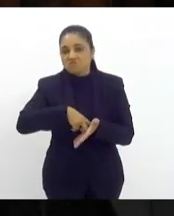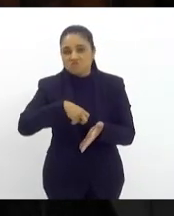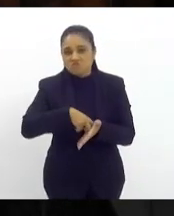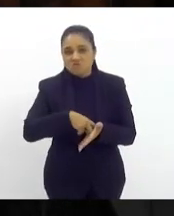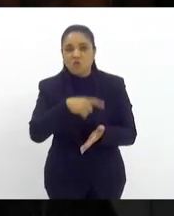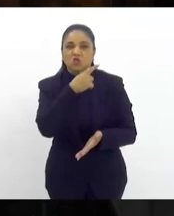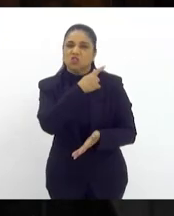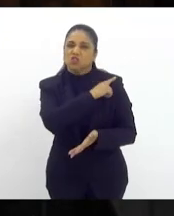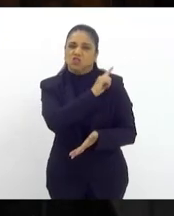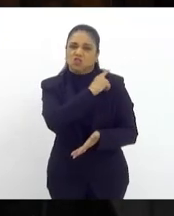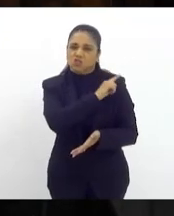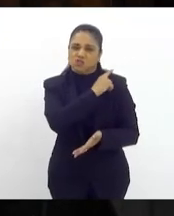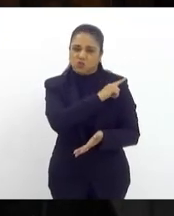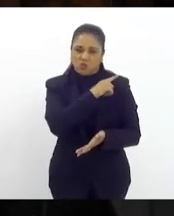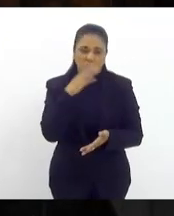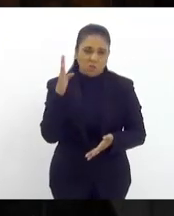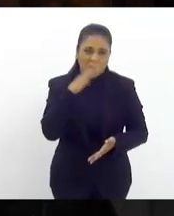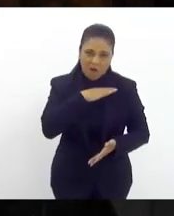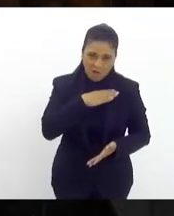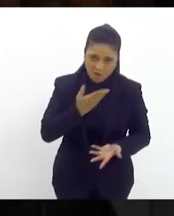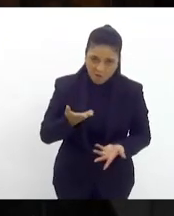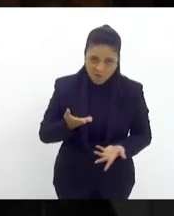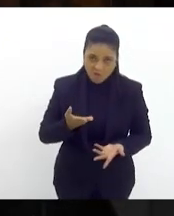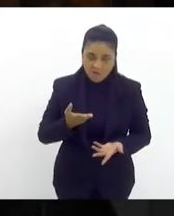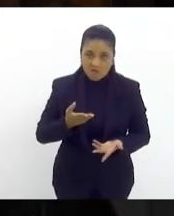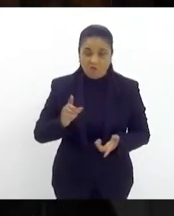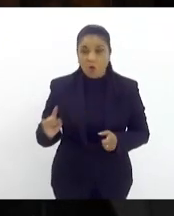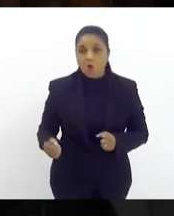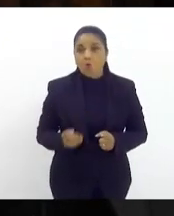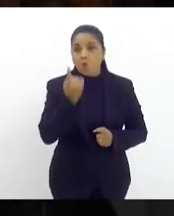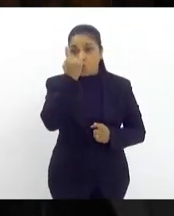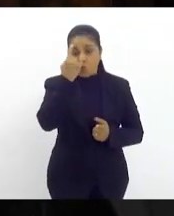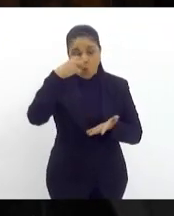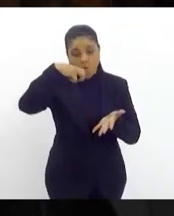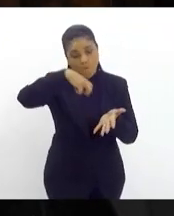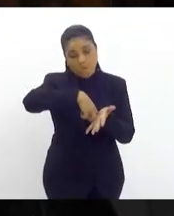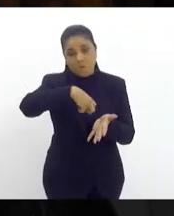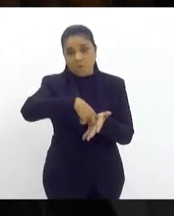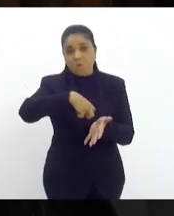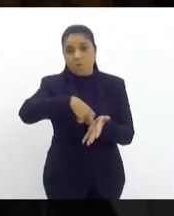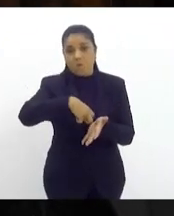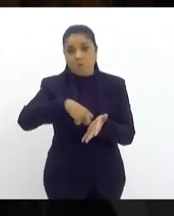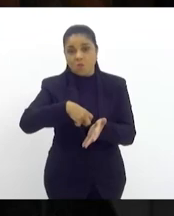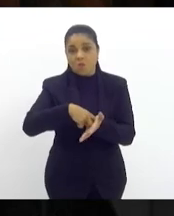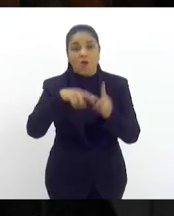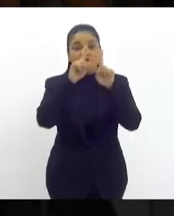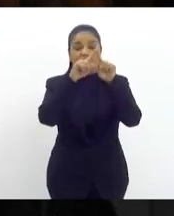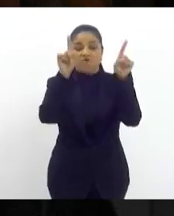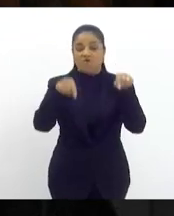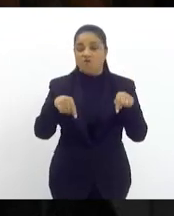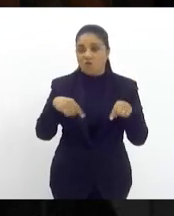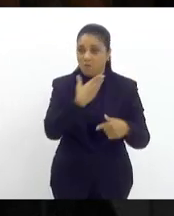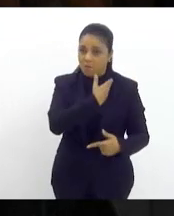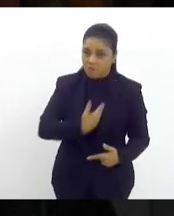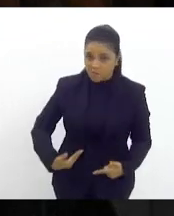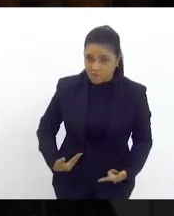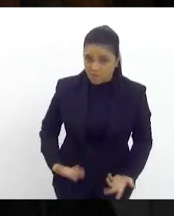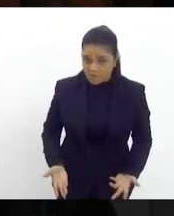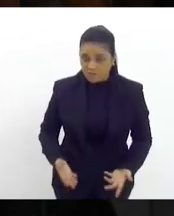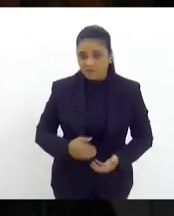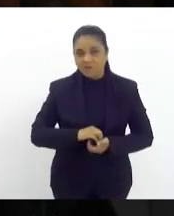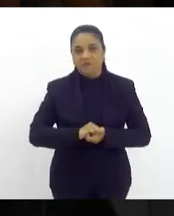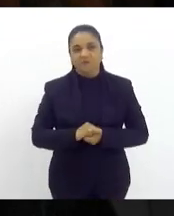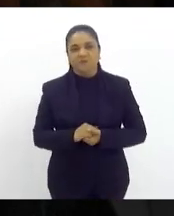gestores para punir única exclusivamente o funcionalismo público